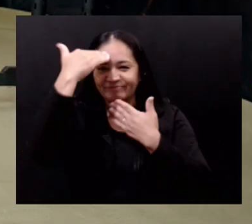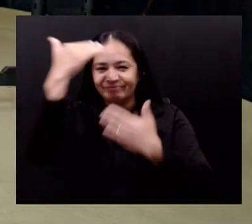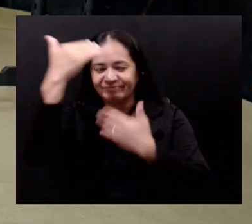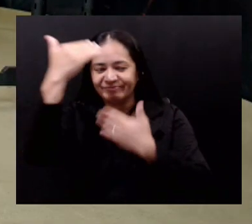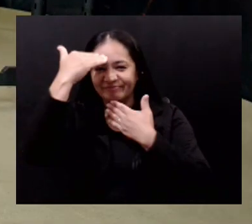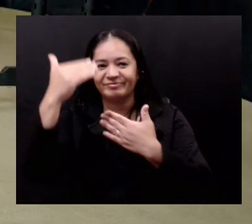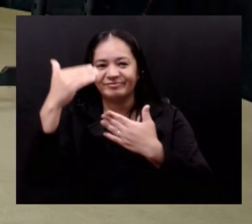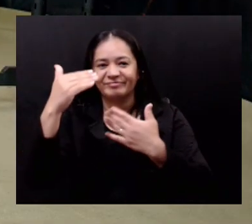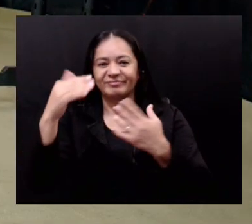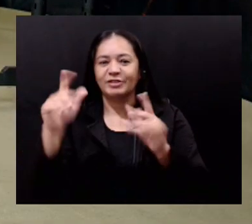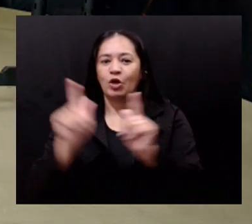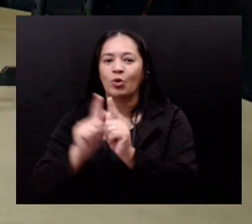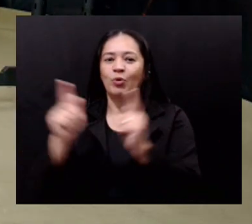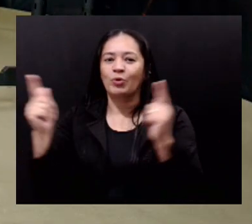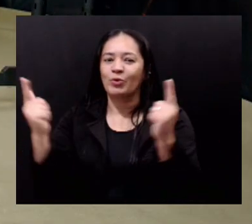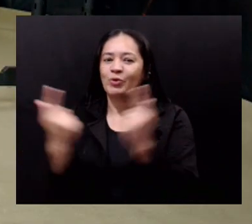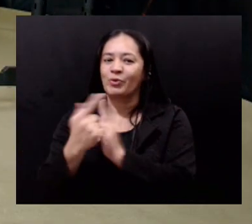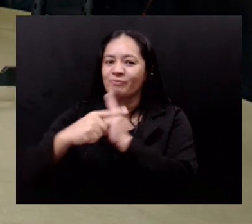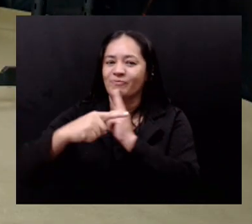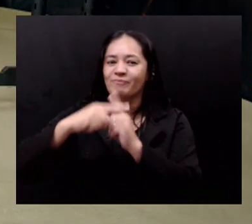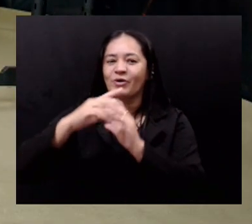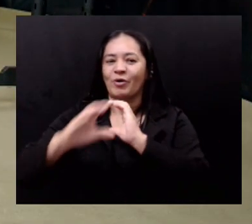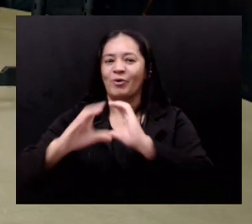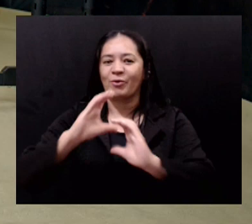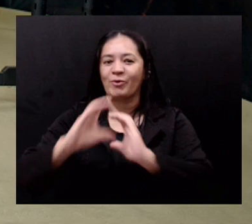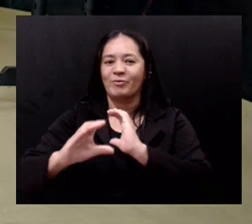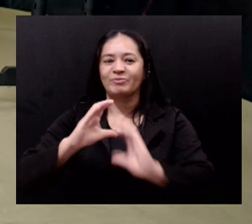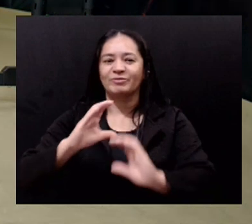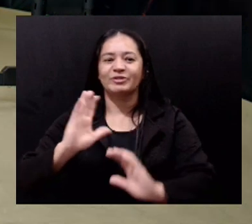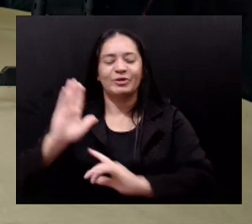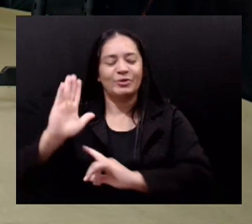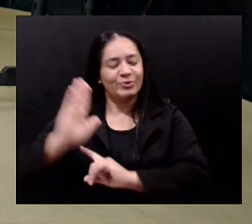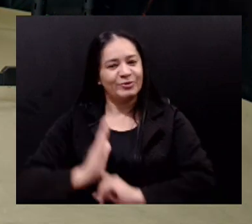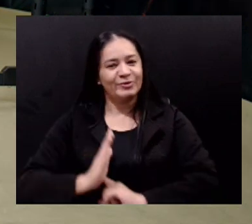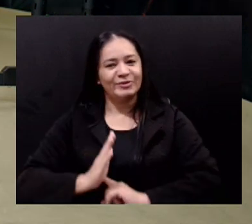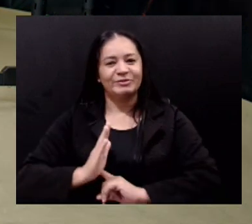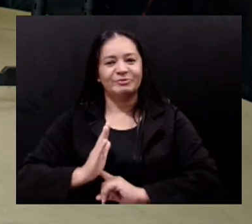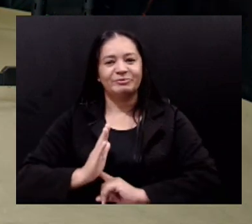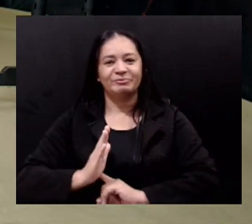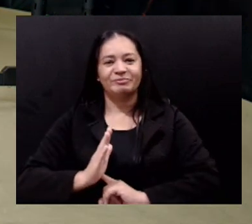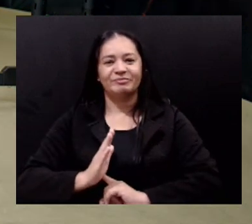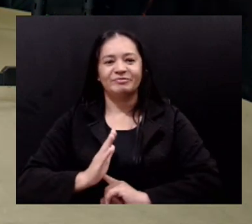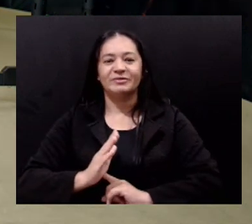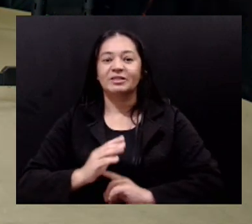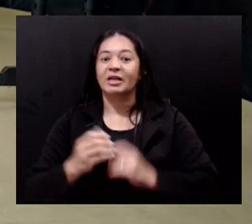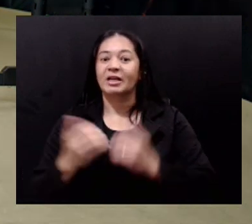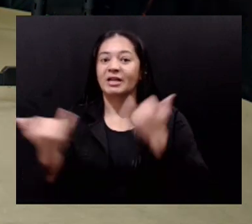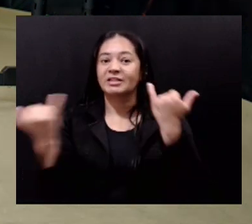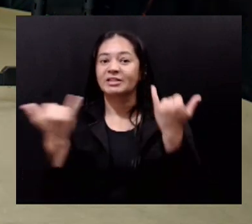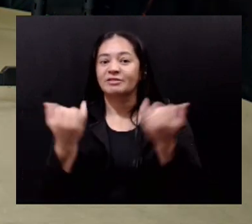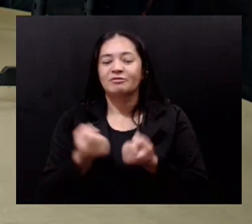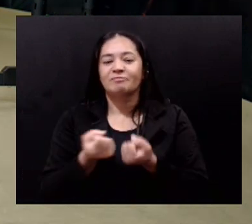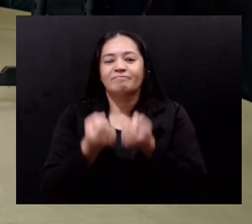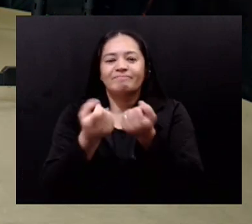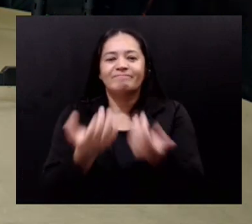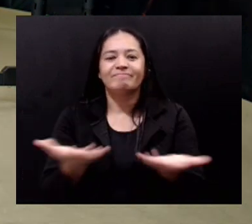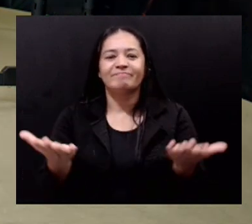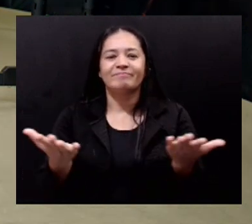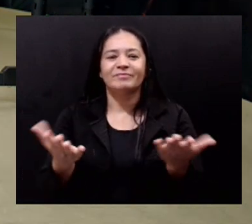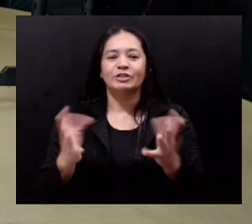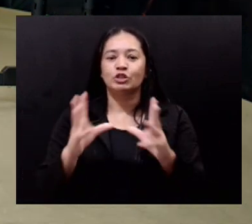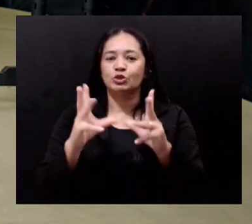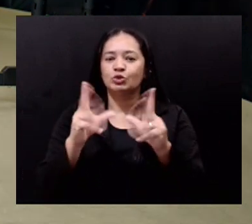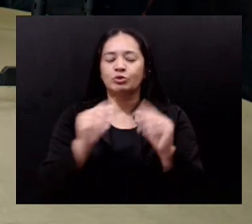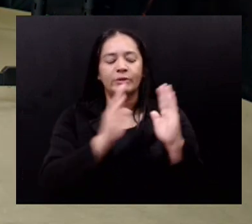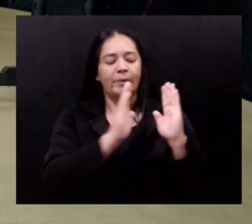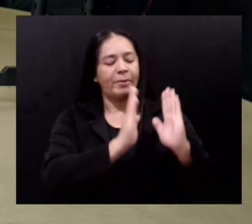do Grupo Mais Comunicação, né, que nos ajuda a trazer para você essas informações e toda a programação da TV Câmara Campinas.